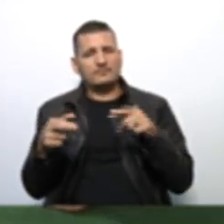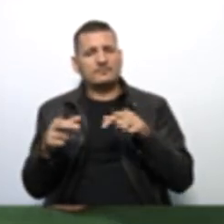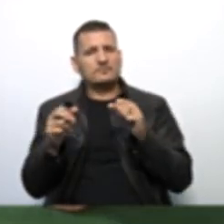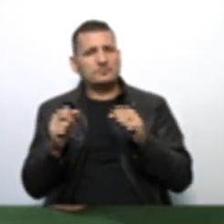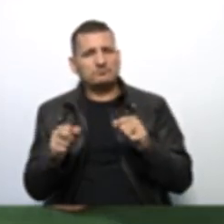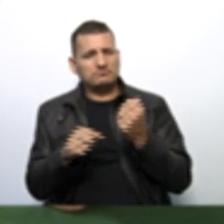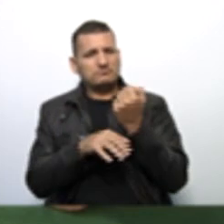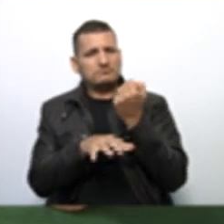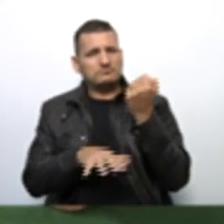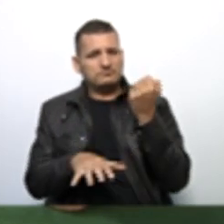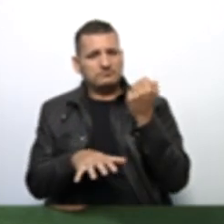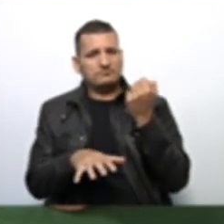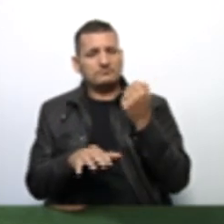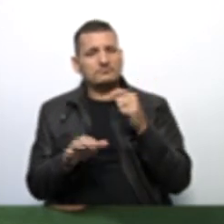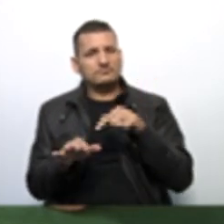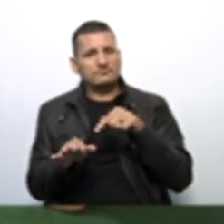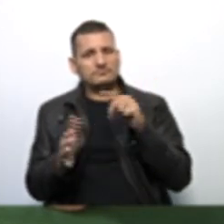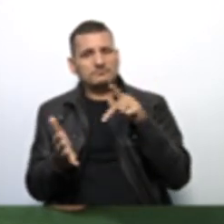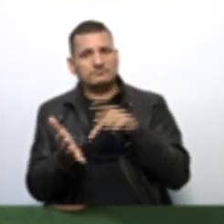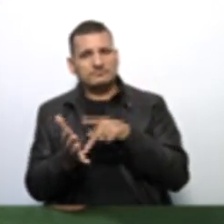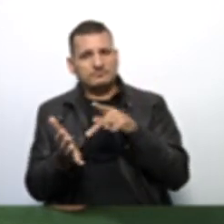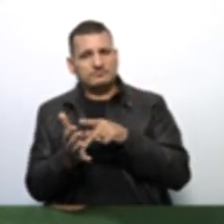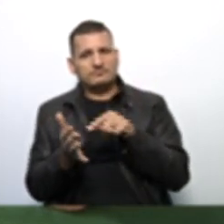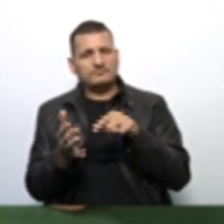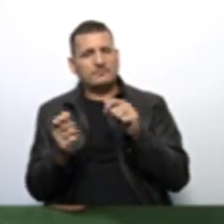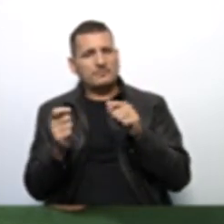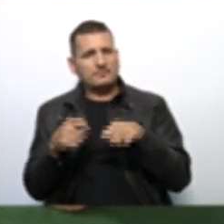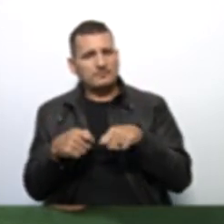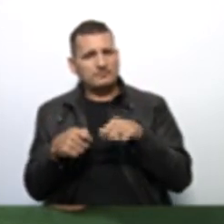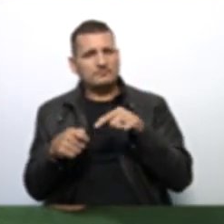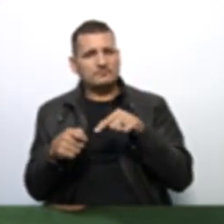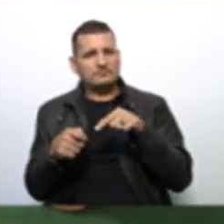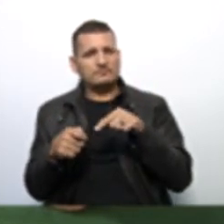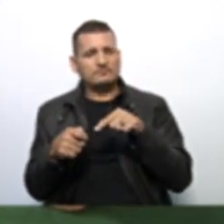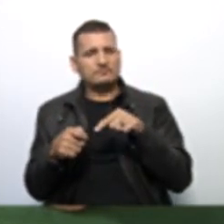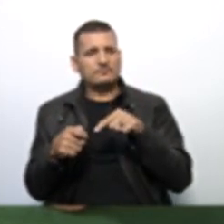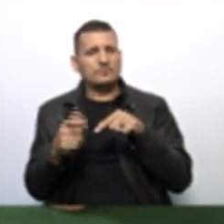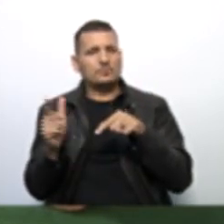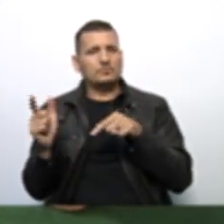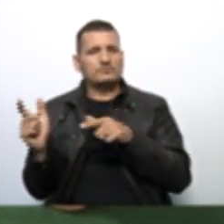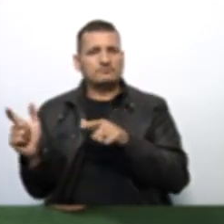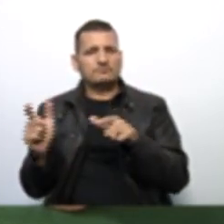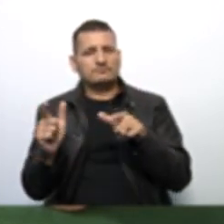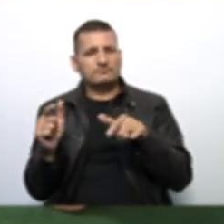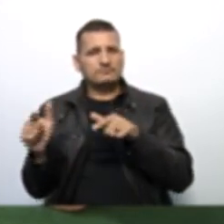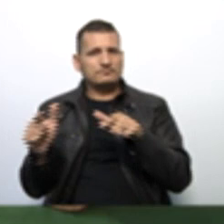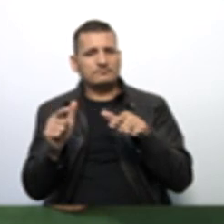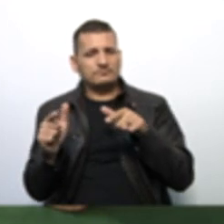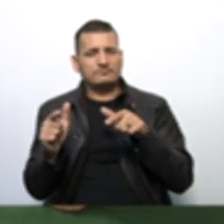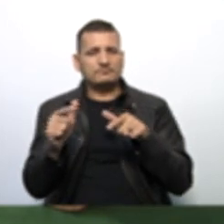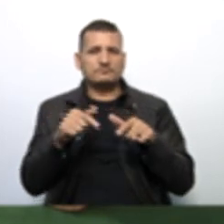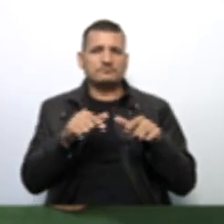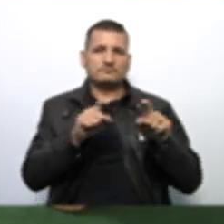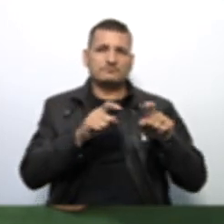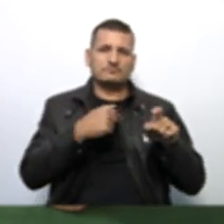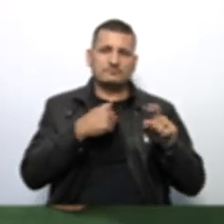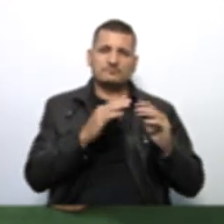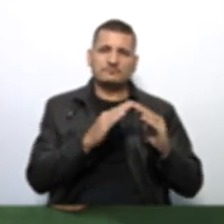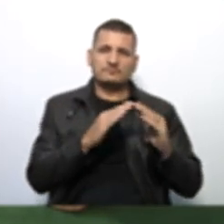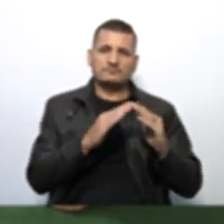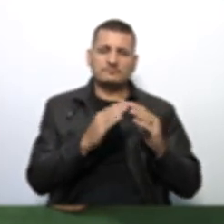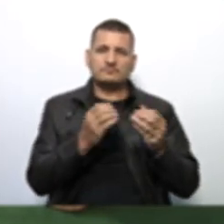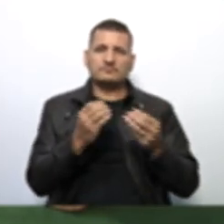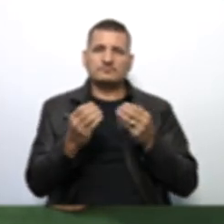um servidor? Será que ele realmente tem como servir as outras estações de trabalho, um computador na minha casa? De que forma eu